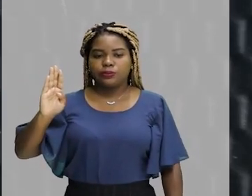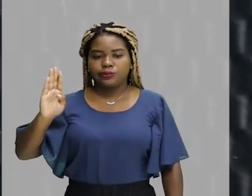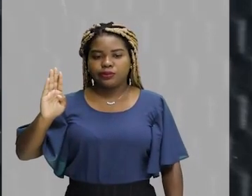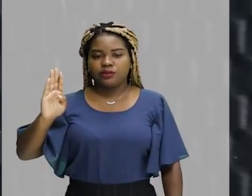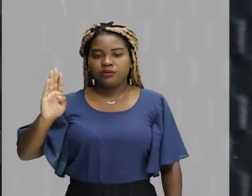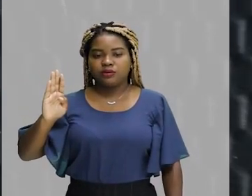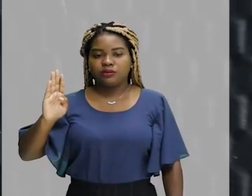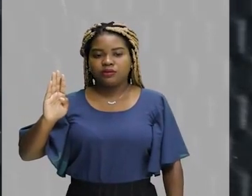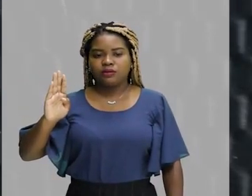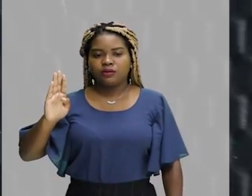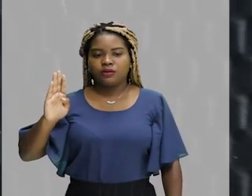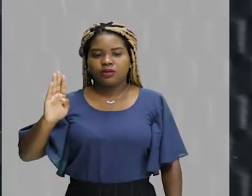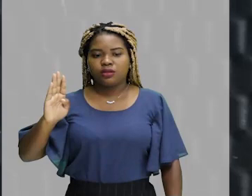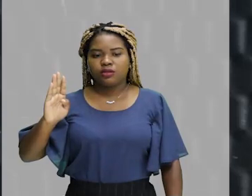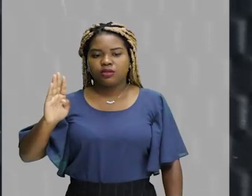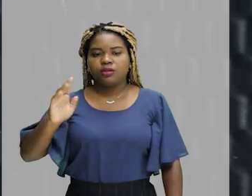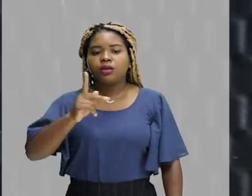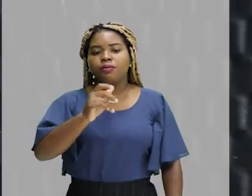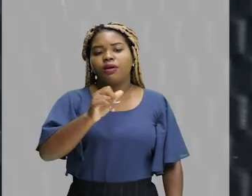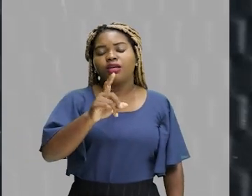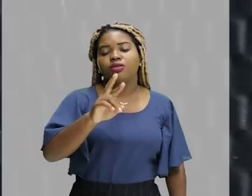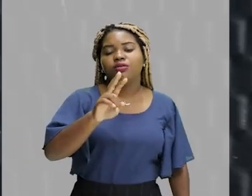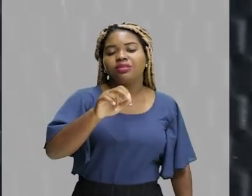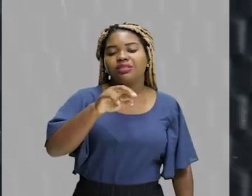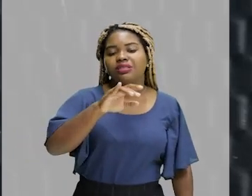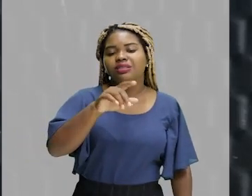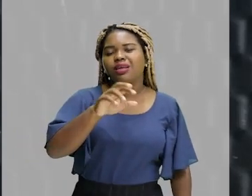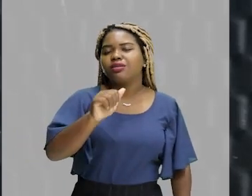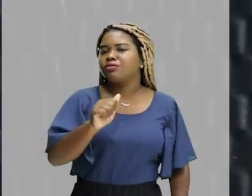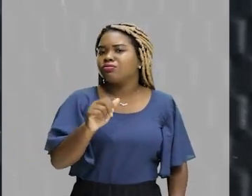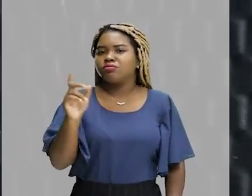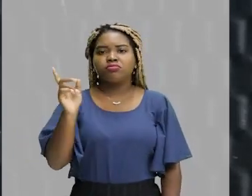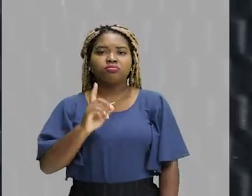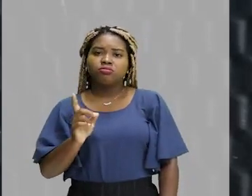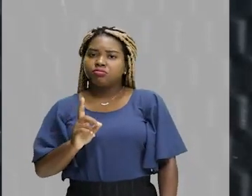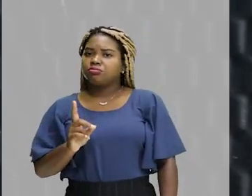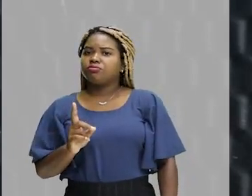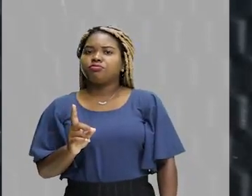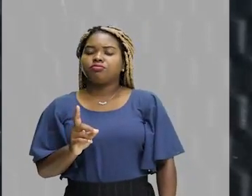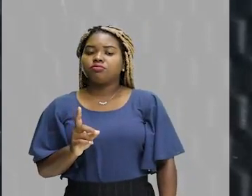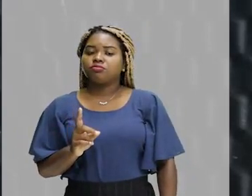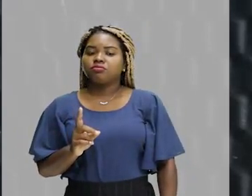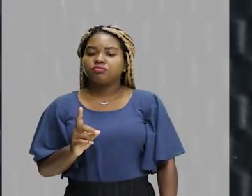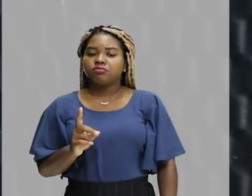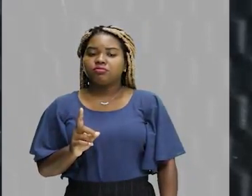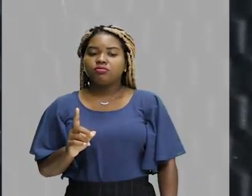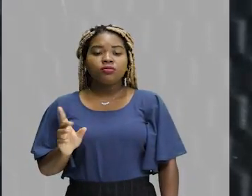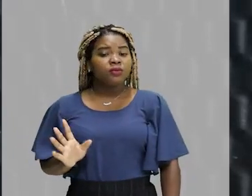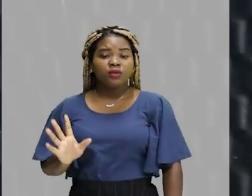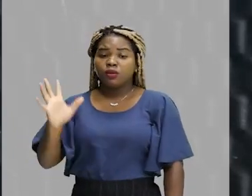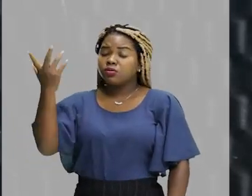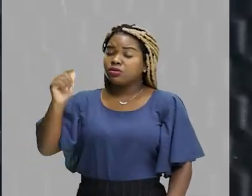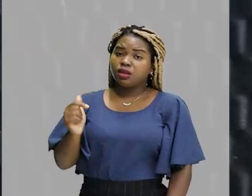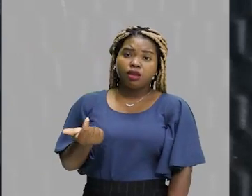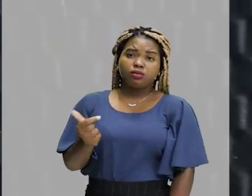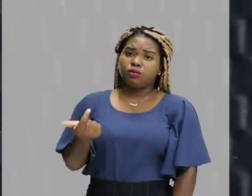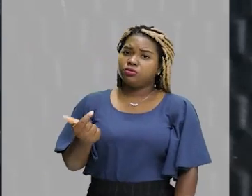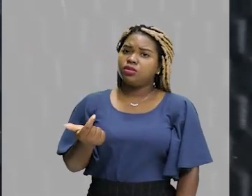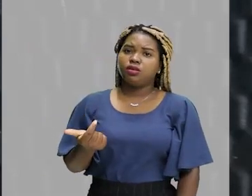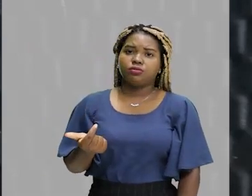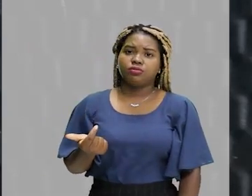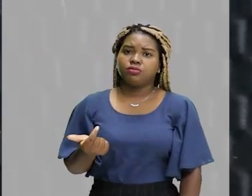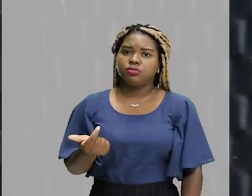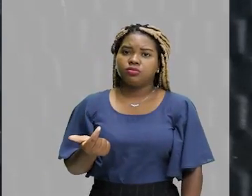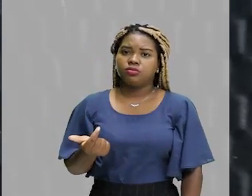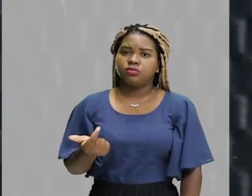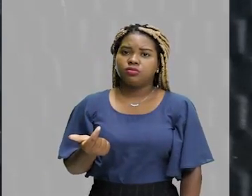cultural. Bom, não é necessariamente isso, tá? Não aconteceu, não temos e não é um fenômeno tão